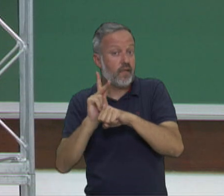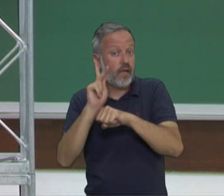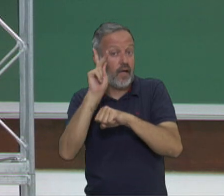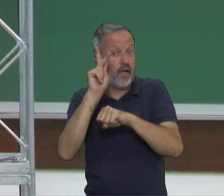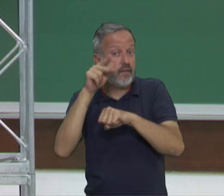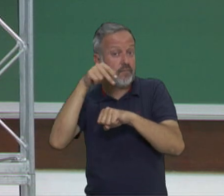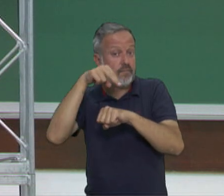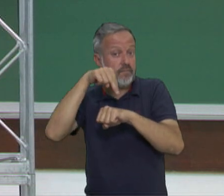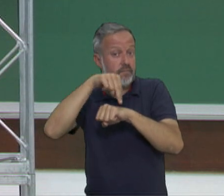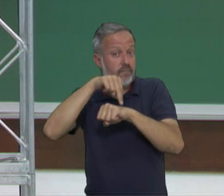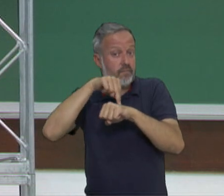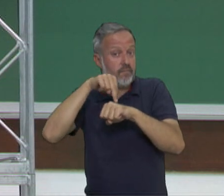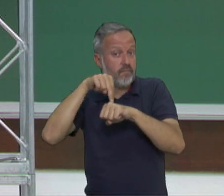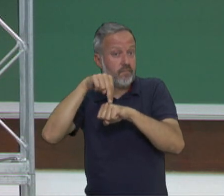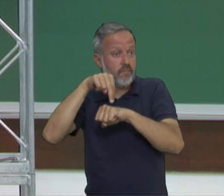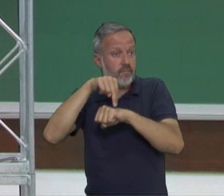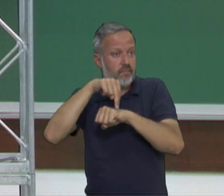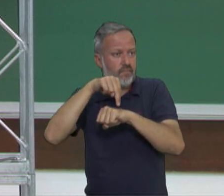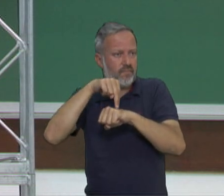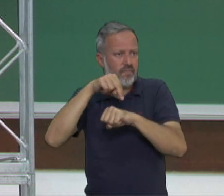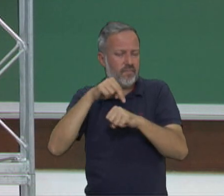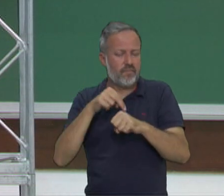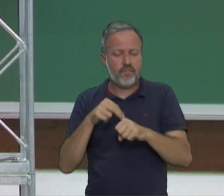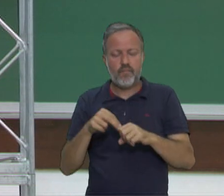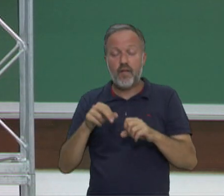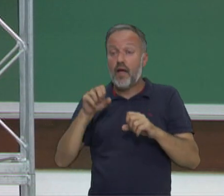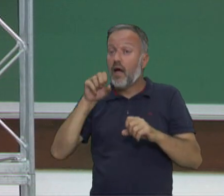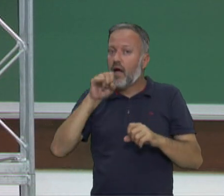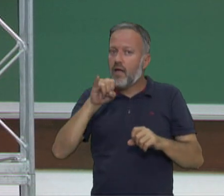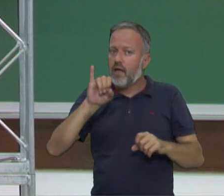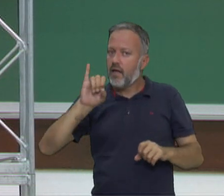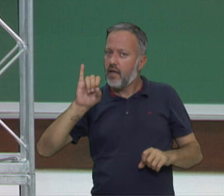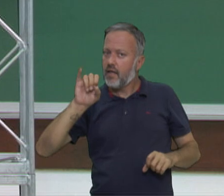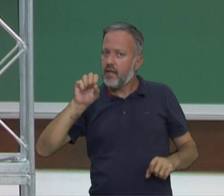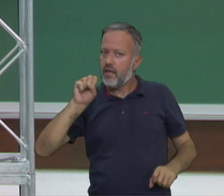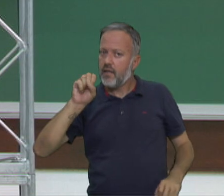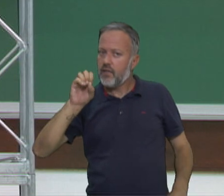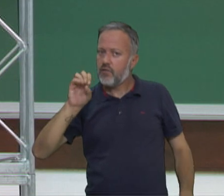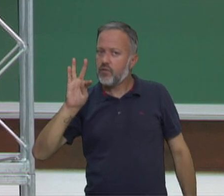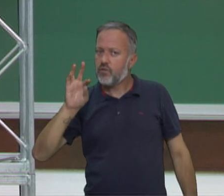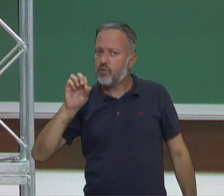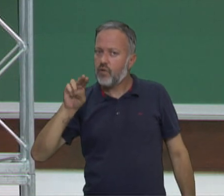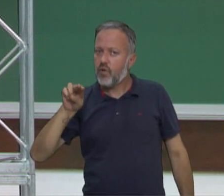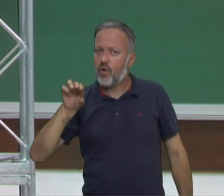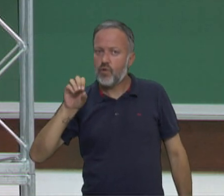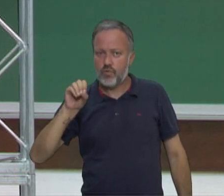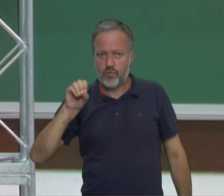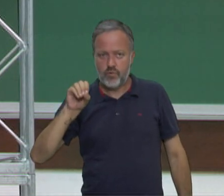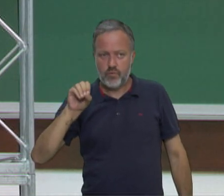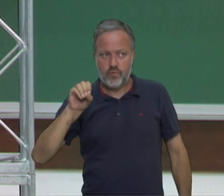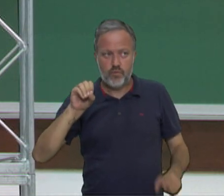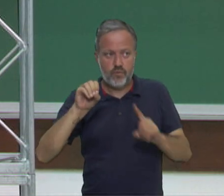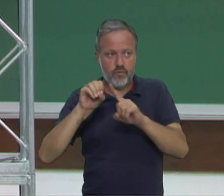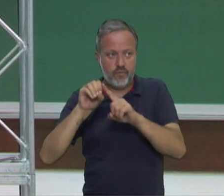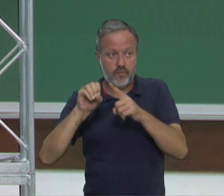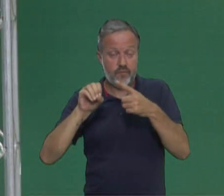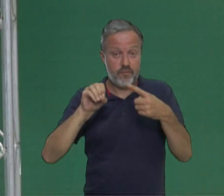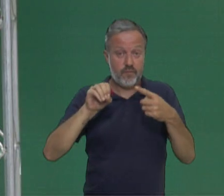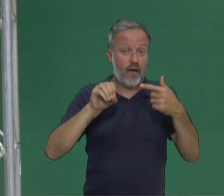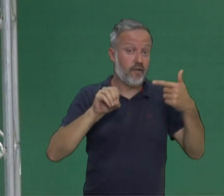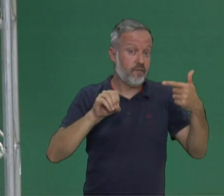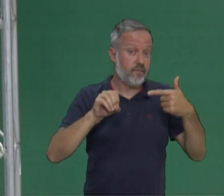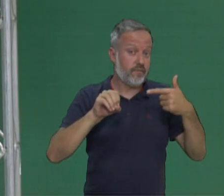Tranquilo? Se ele é isótono com o X, X também tem 22